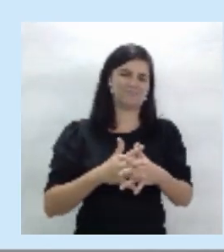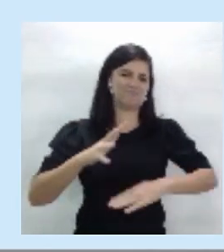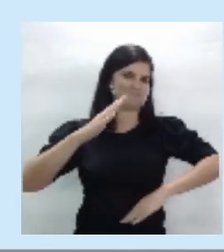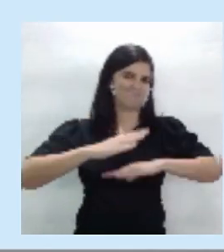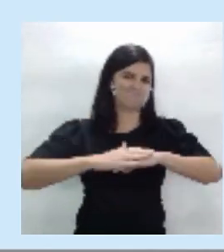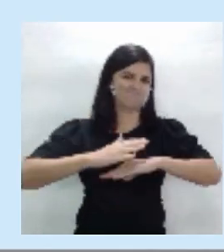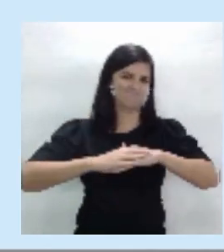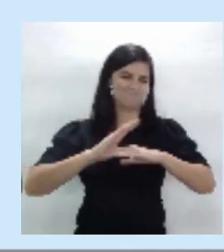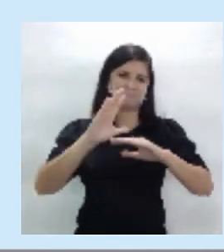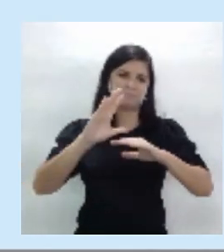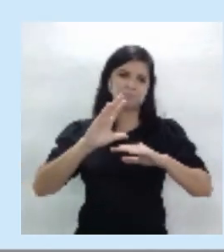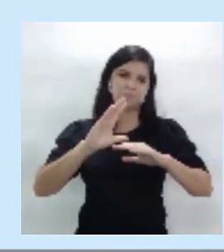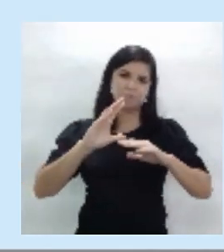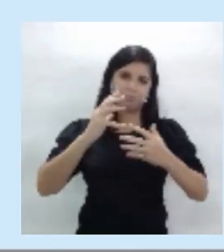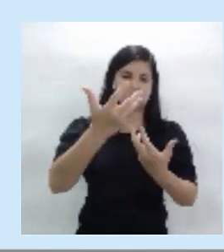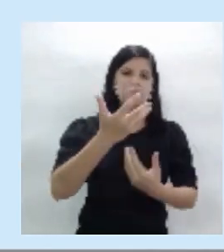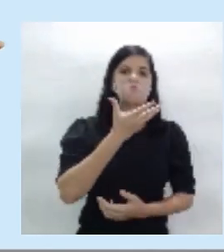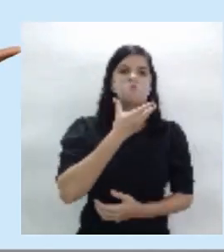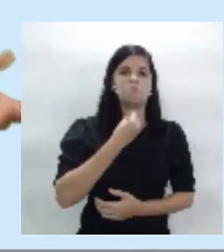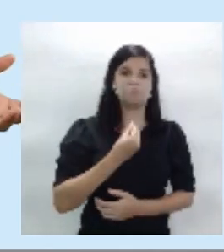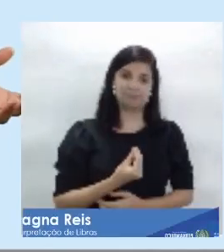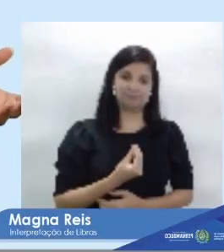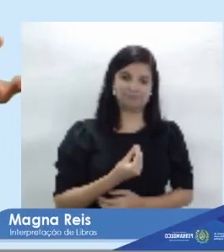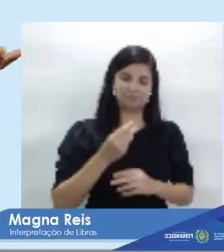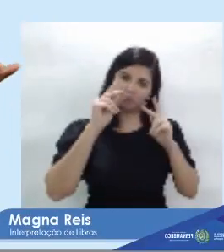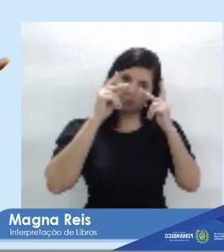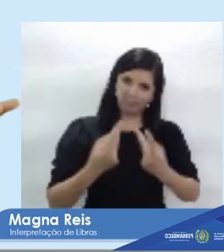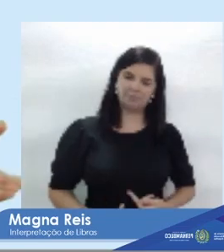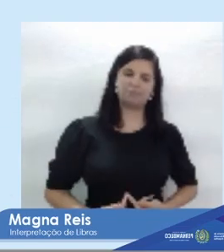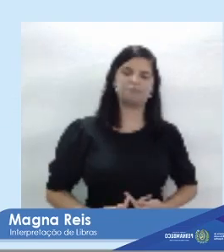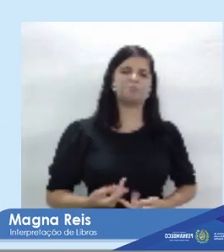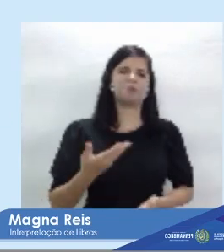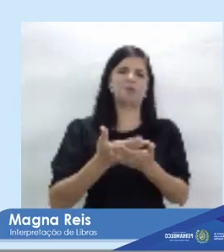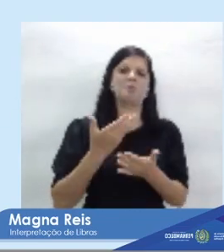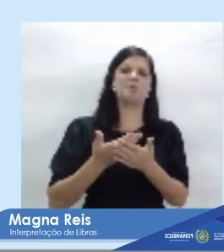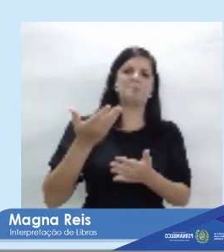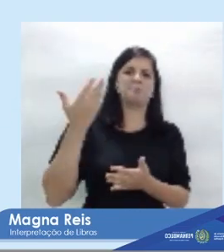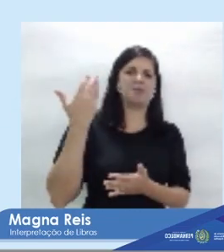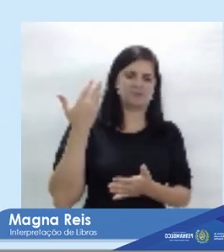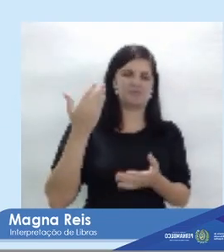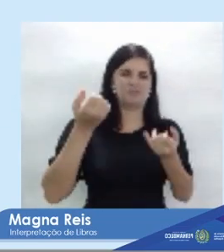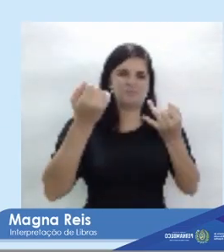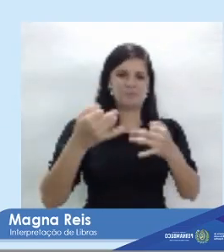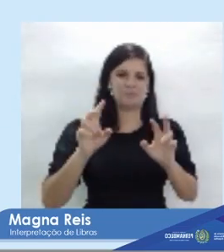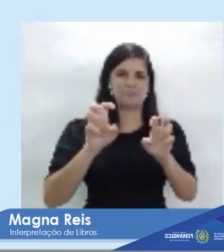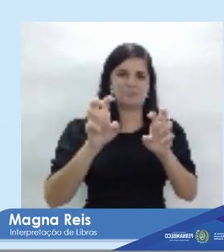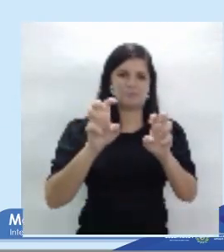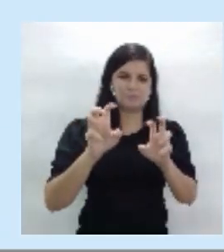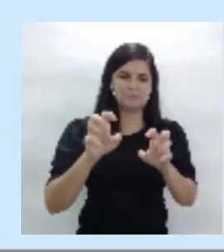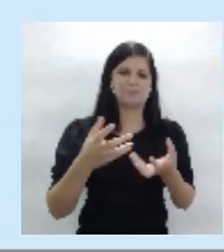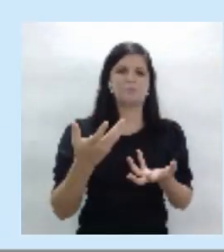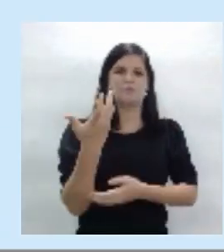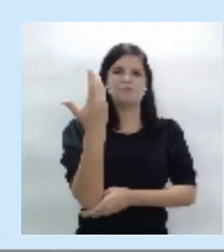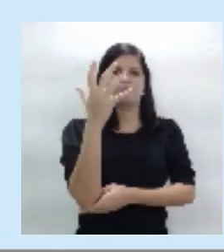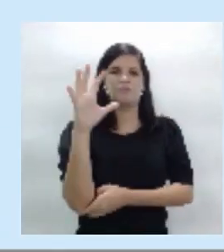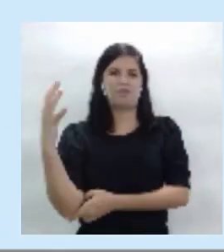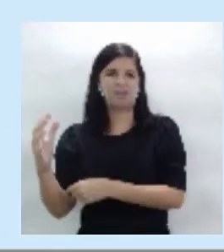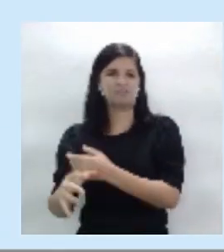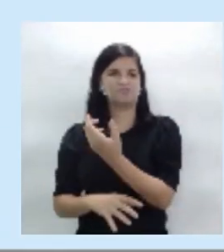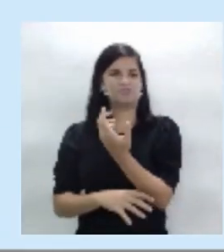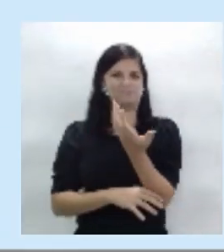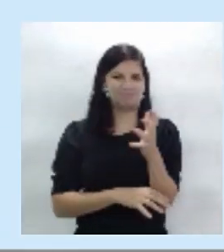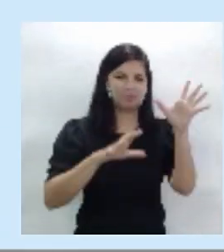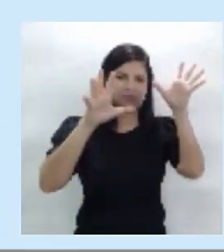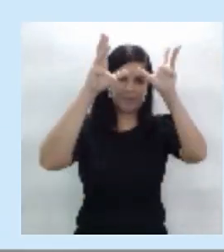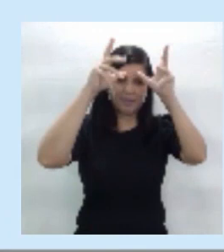humanas em nossos biomas, tá? Em aulas anteriores, a gente falou um pouquinho sobre os biomas, né? Falamos um pouquinho sobre a floresta amazônica,